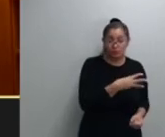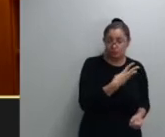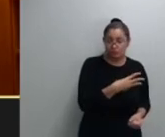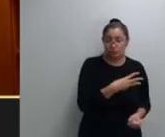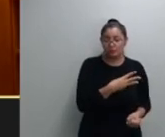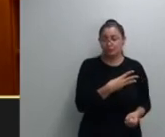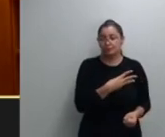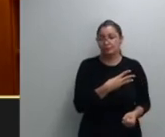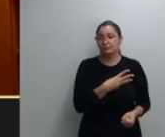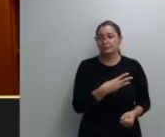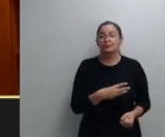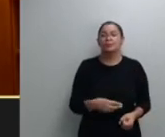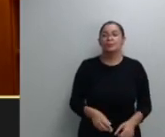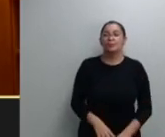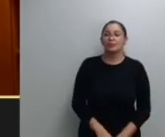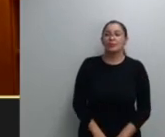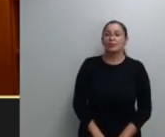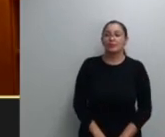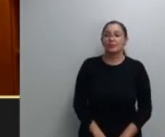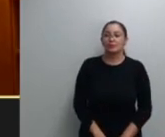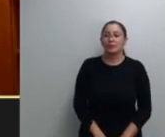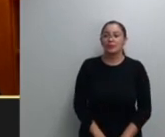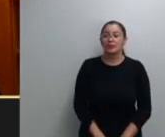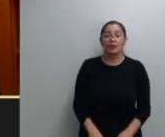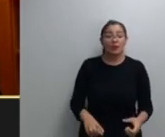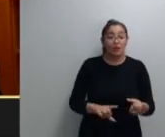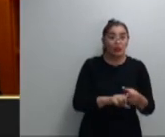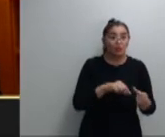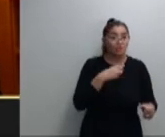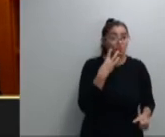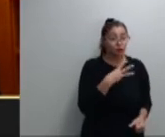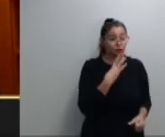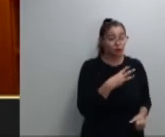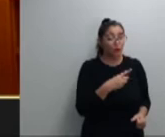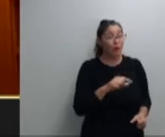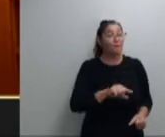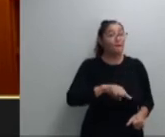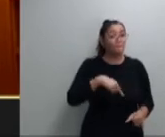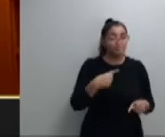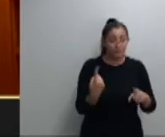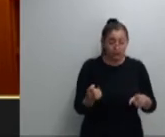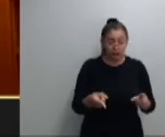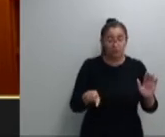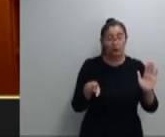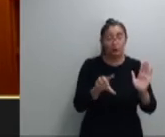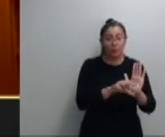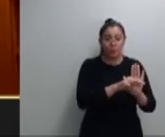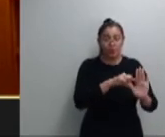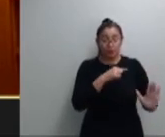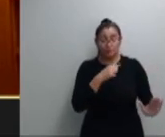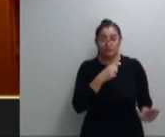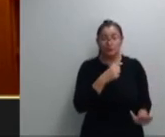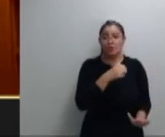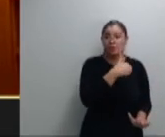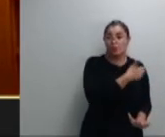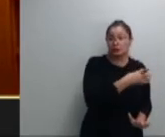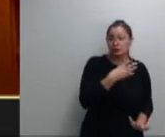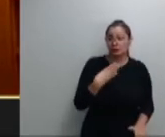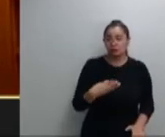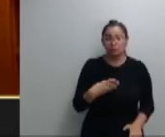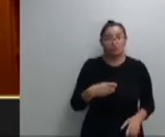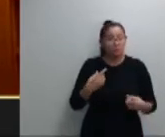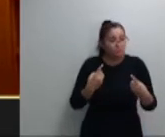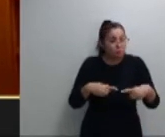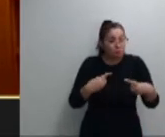É basicamente esse artigo, mais o parágrafo 14º, que nós estamos aqui discutindo. O